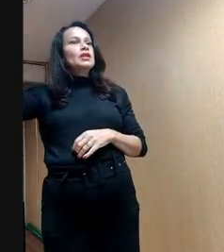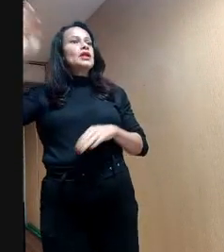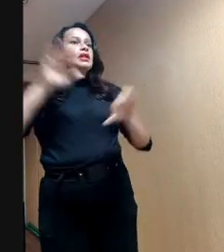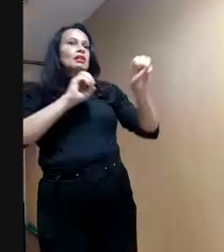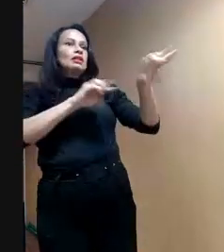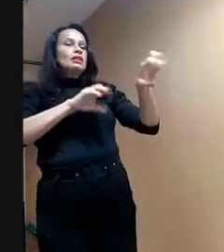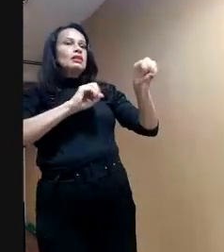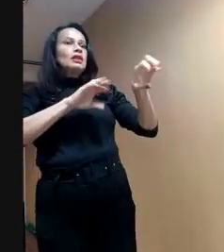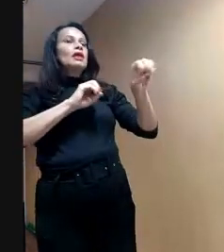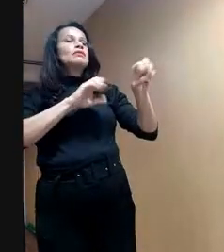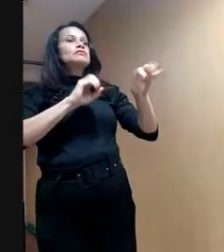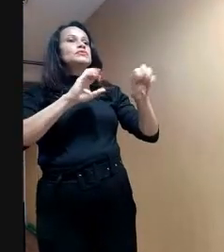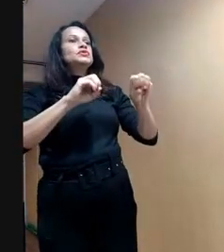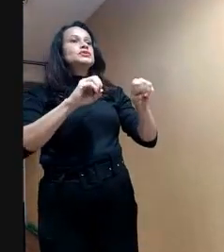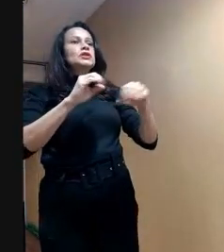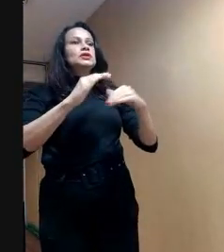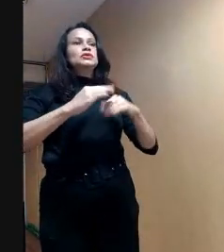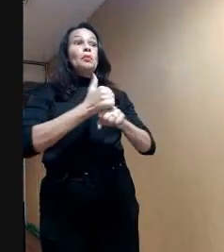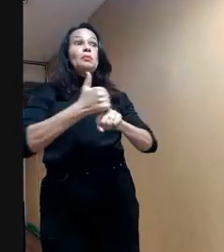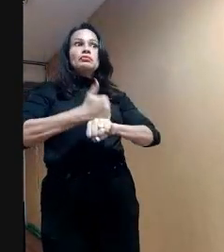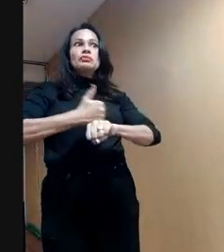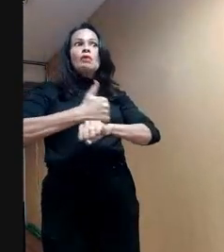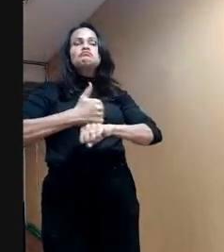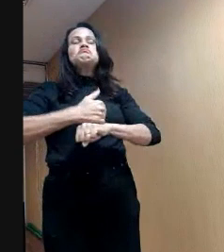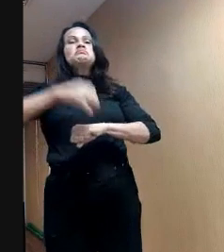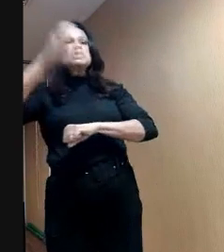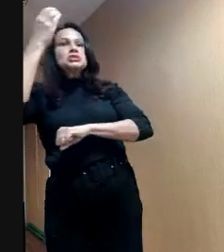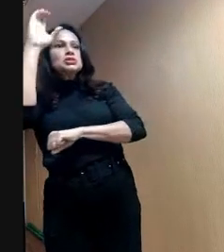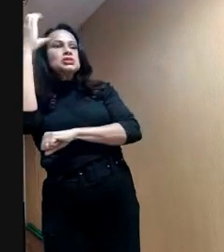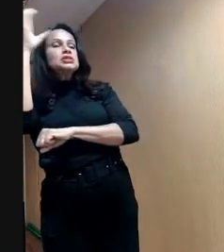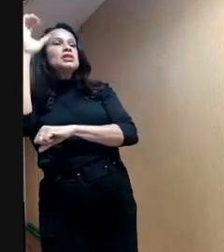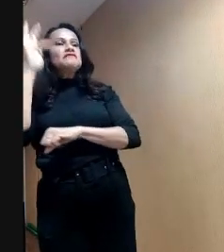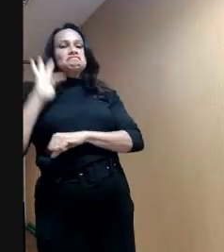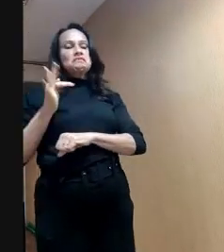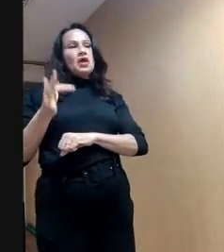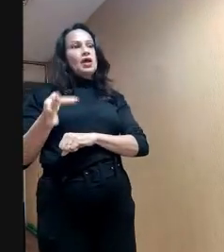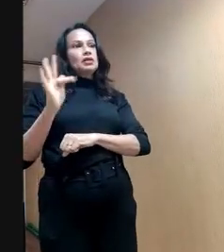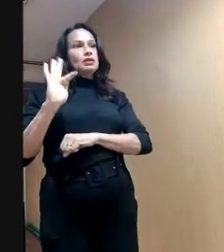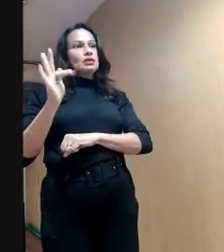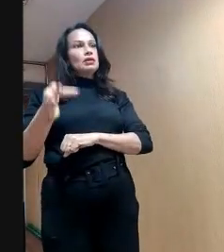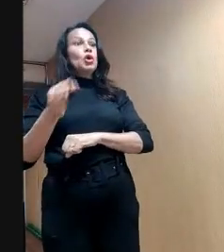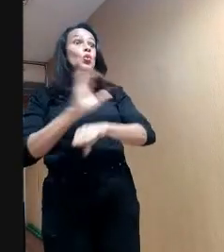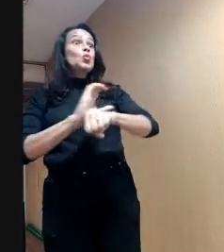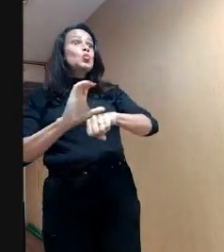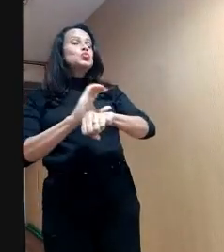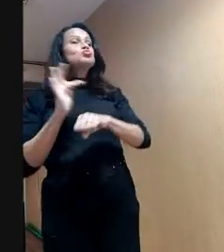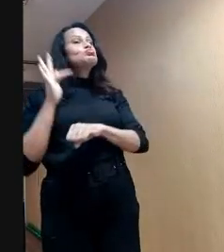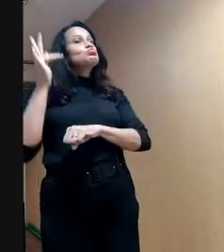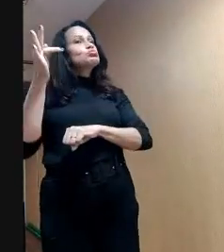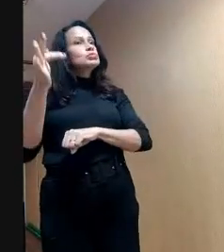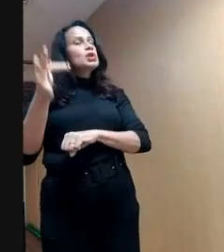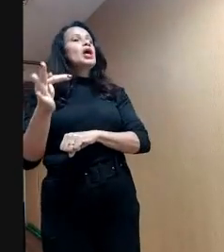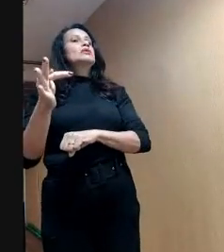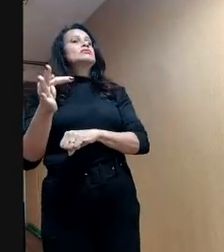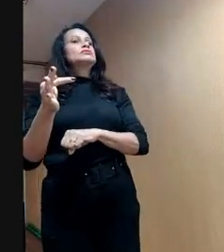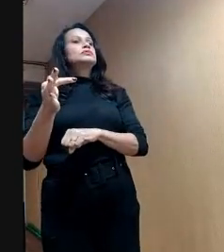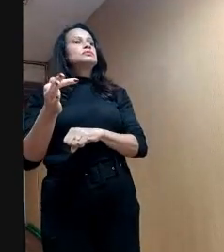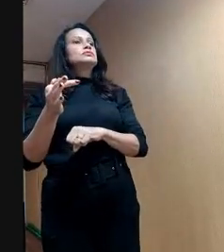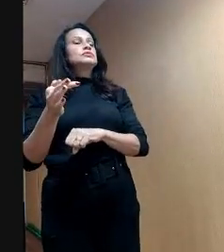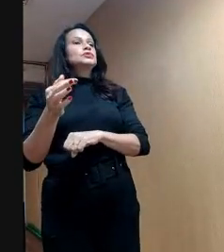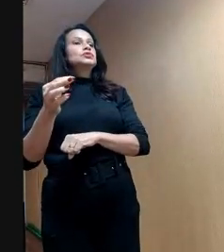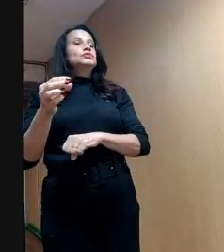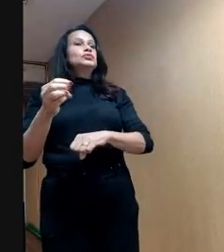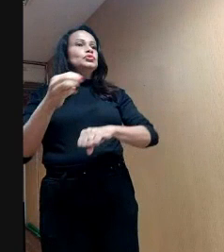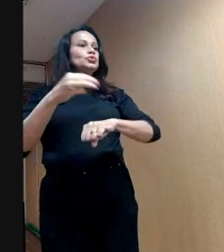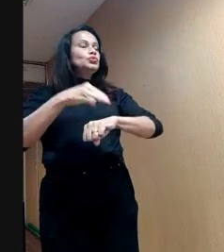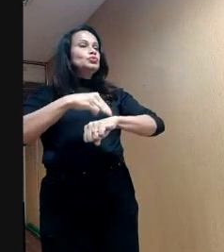Educação Profissional Científica e Tecnológica, os nossos chamados cursos técnicos integrados ao ensino médio, como realizar